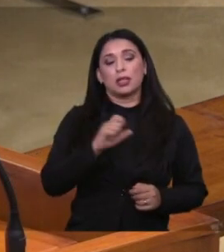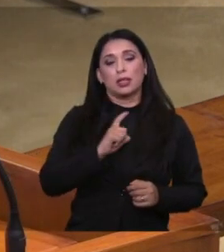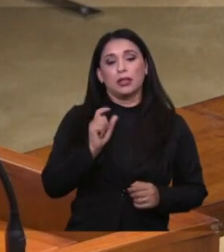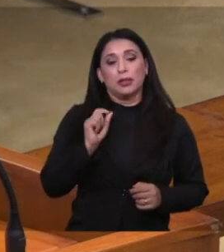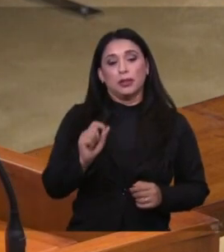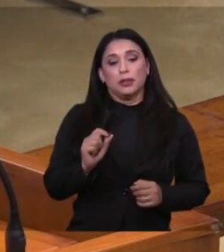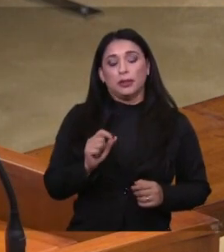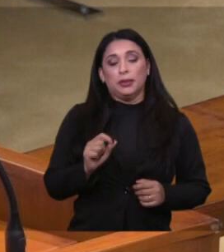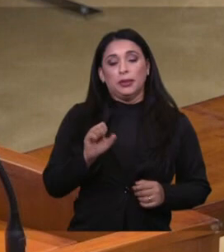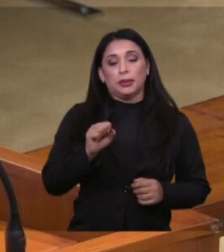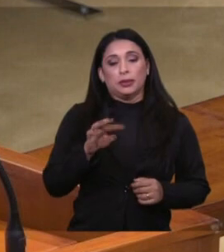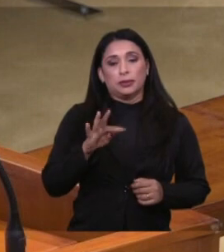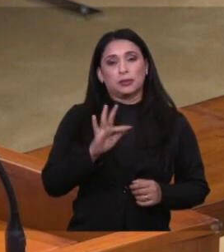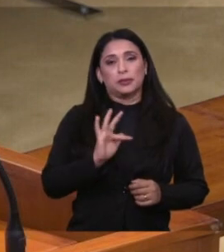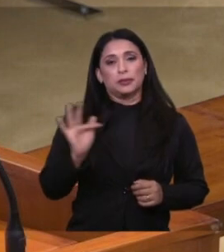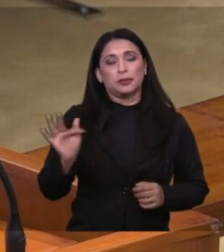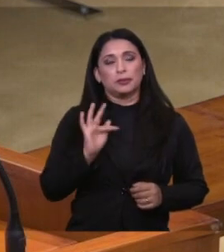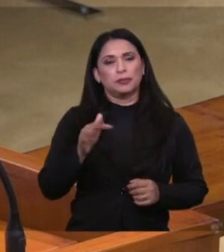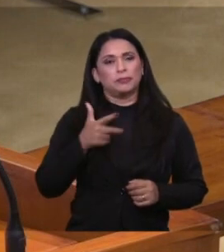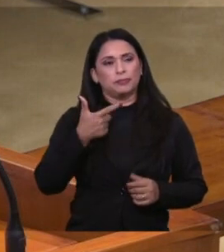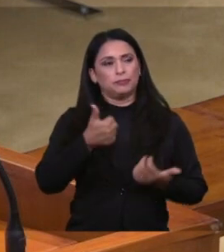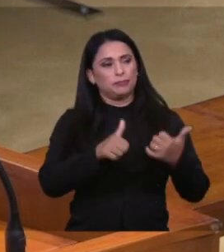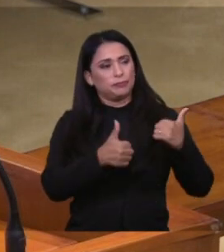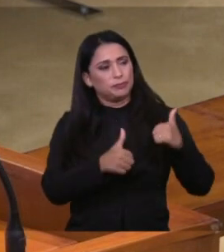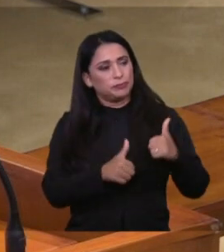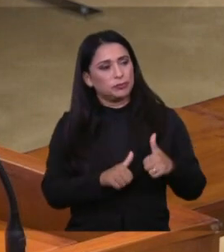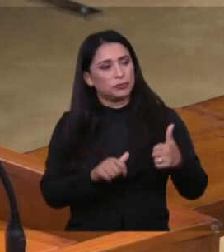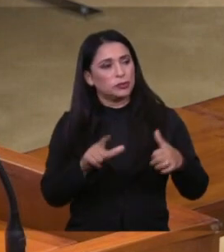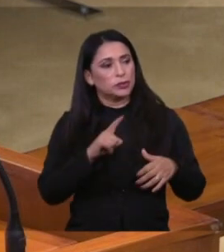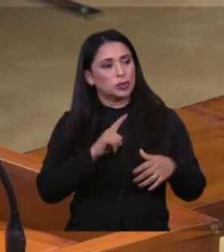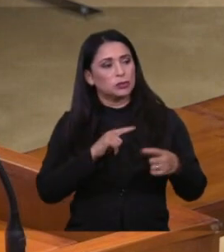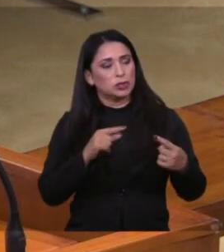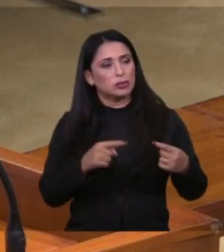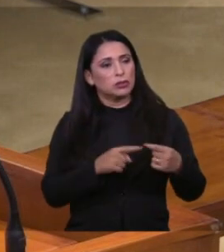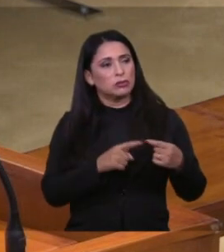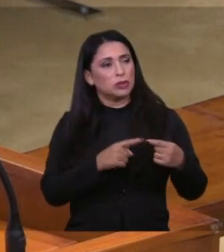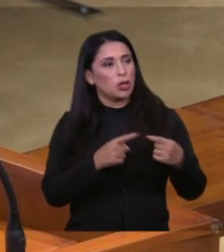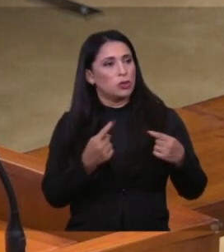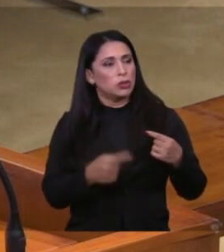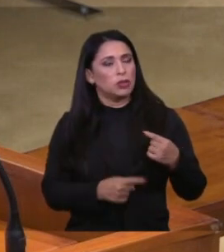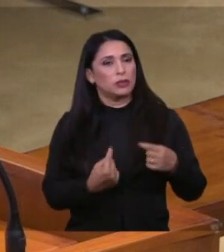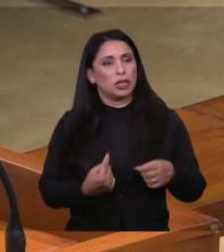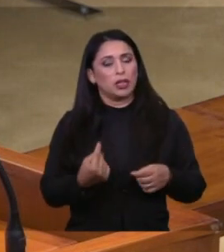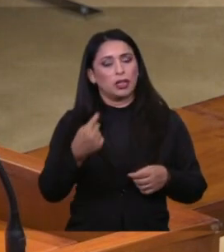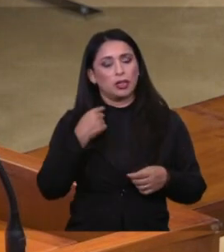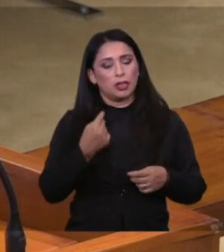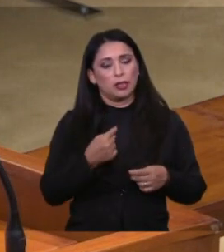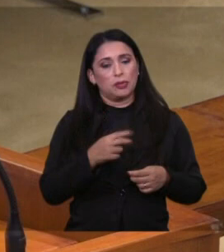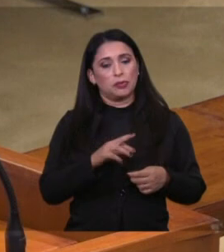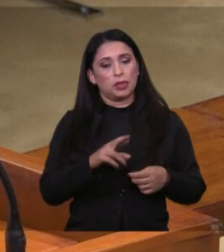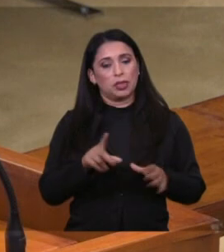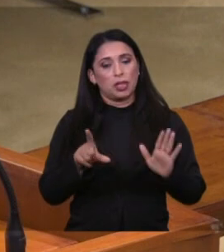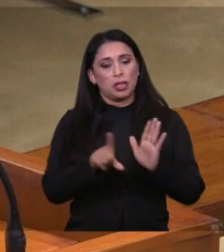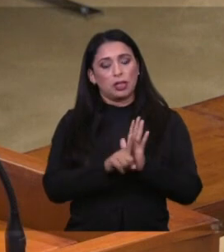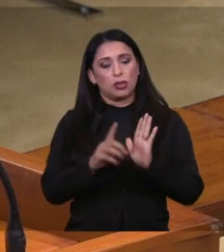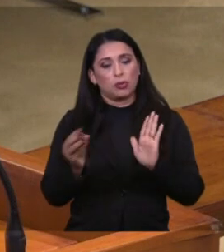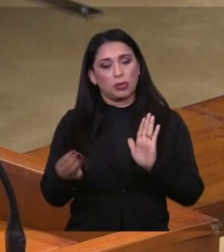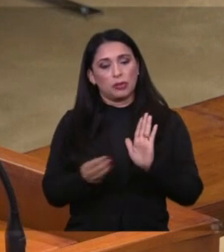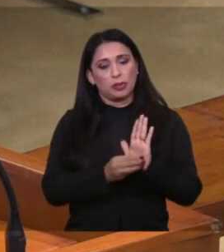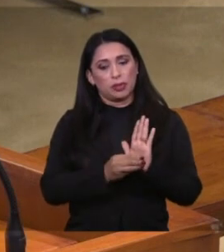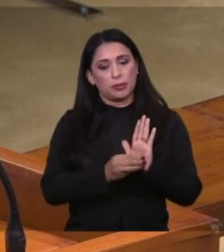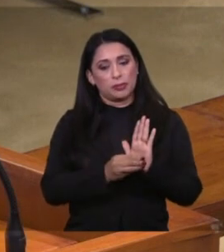determinar se vai haver ou não a observância do que foi, do que existia à época, sem um contexto de lei complementar